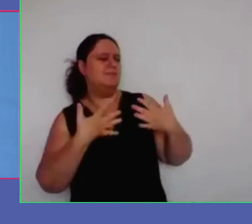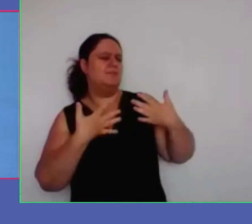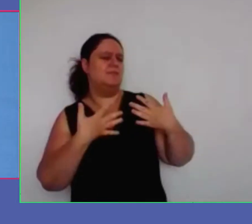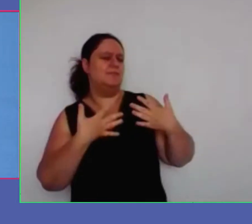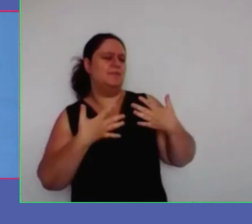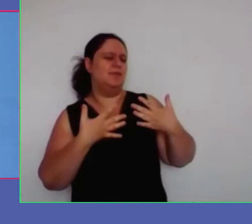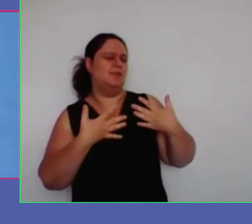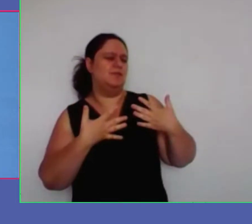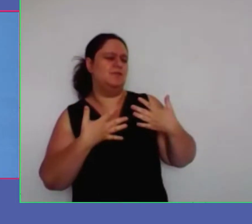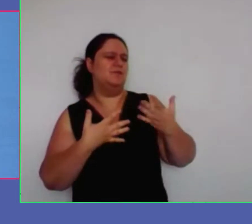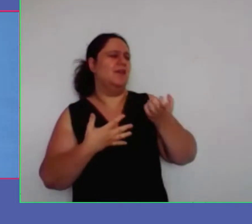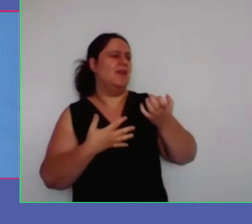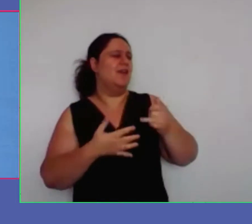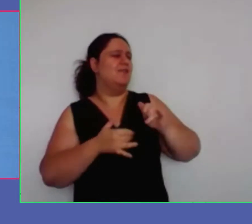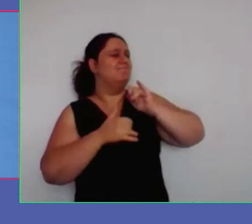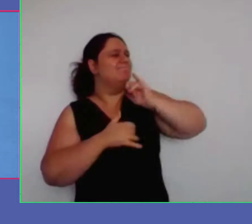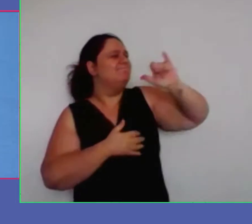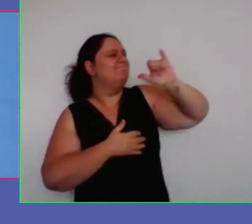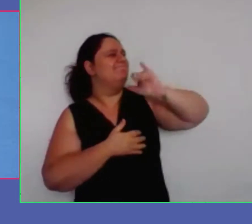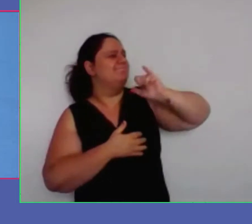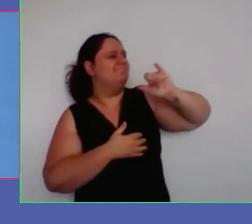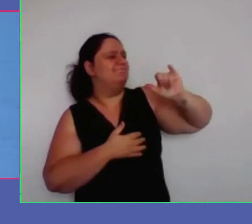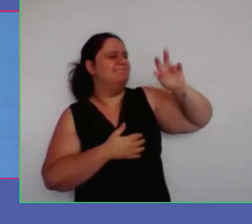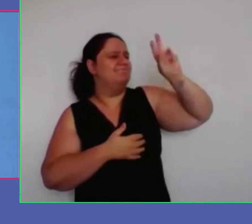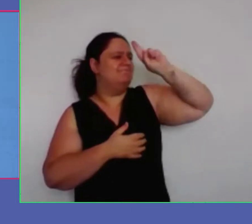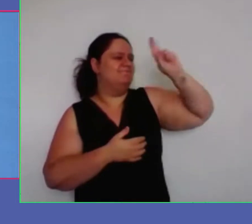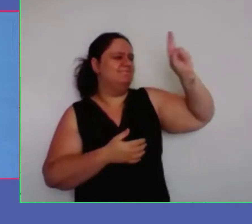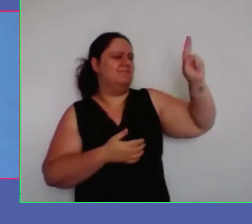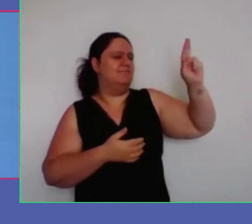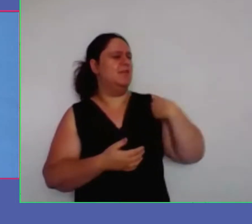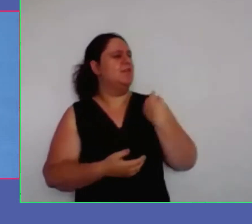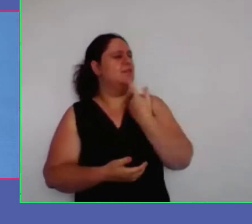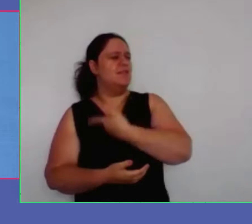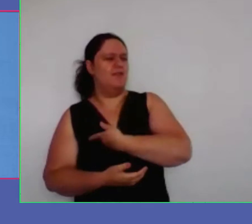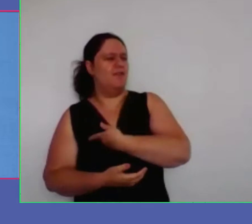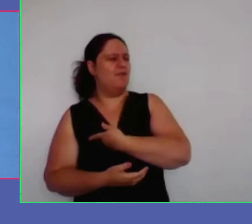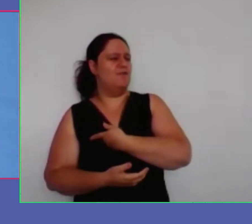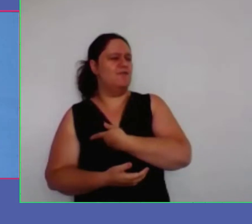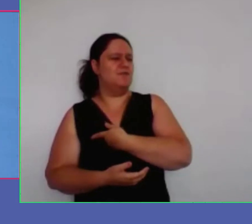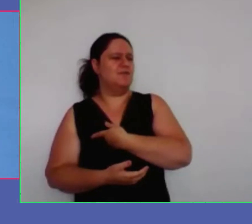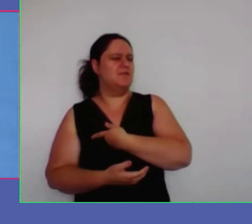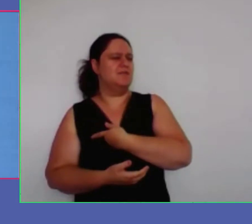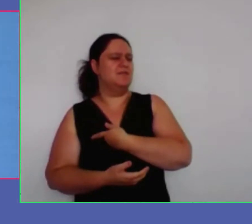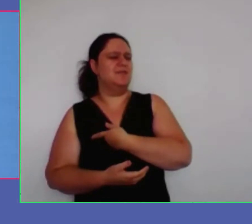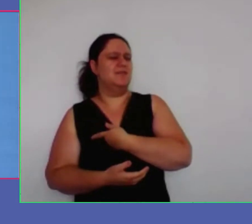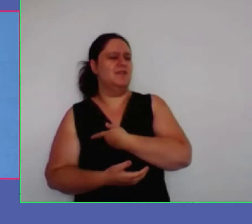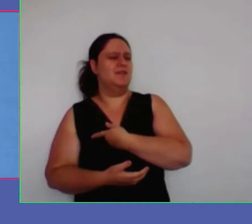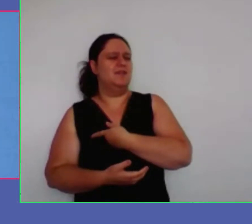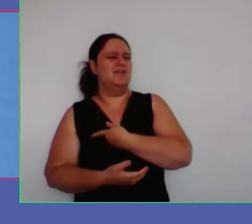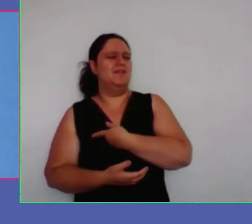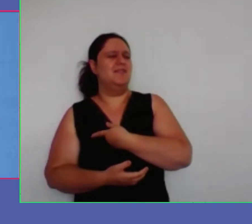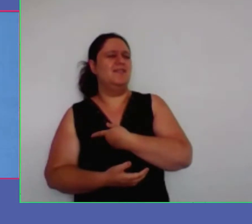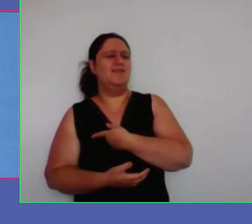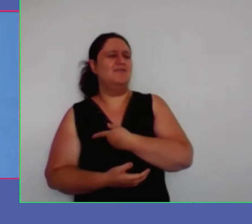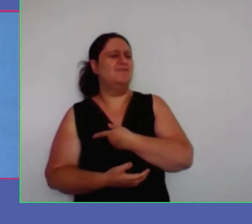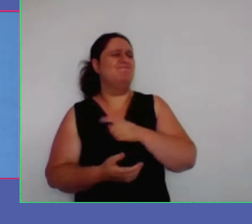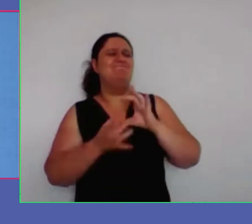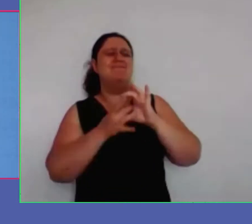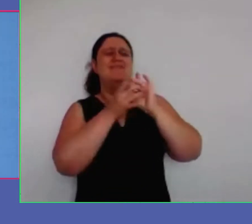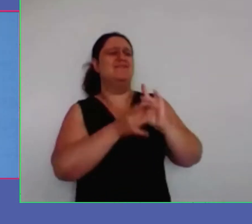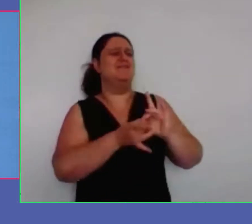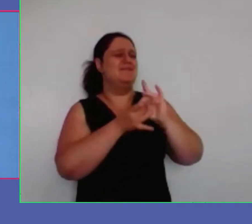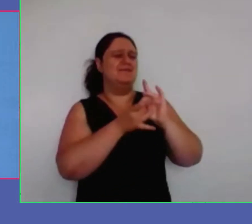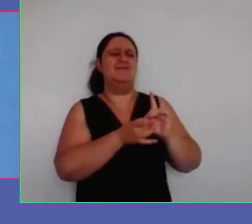para Ti que nós não nos agarramos a tudo aquilo que nós ganhamos, mas nós queremos